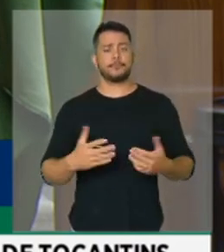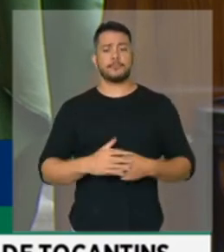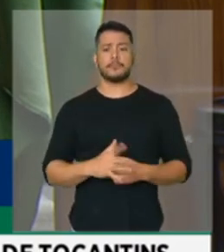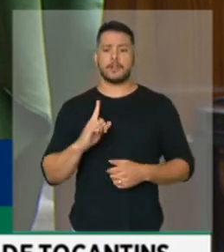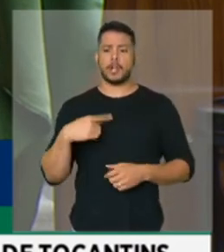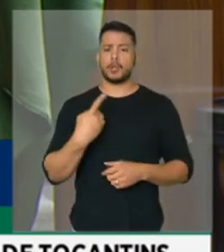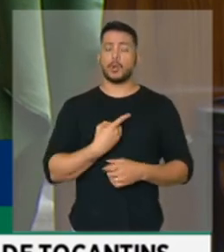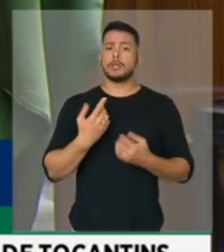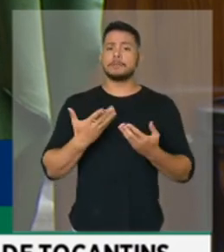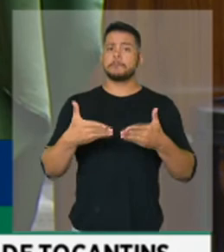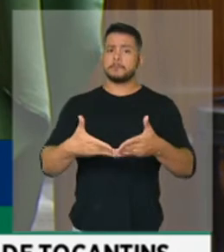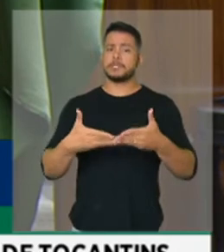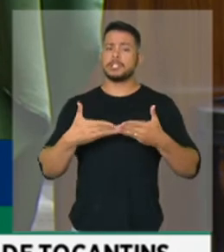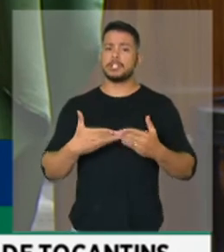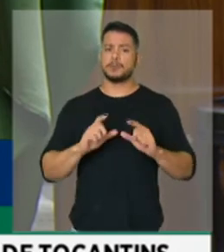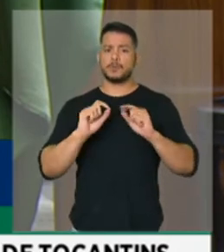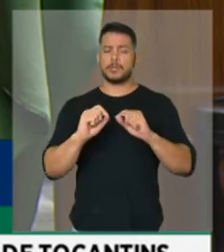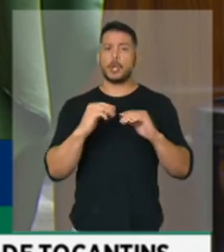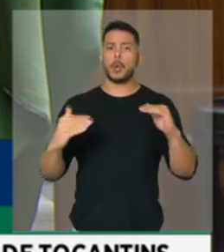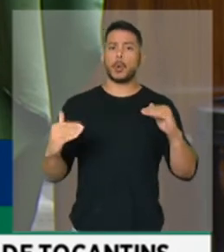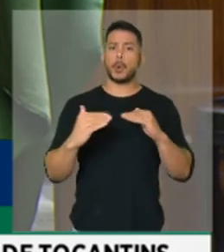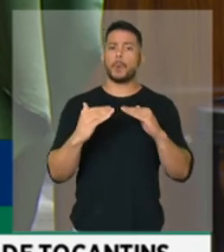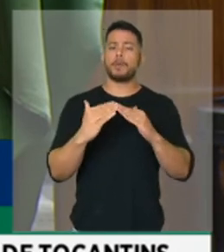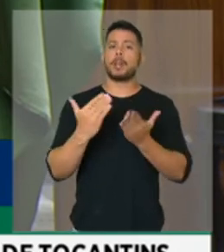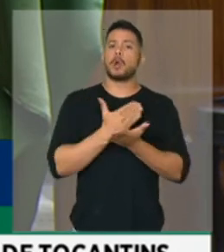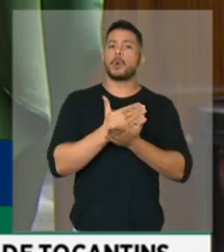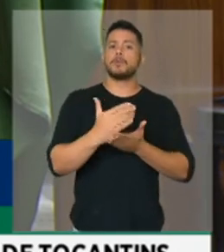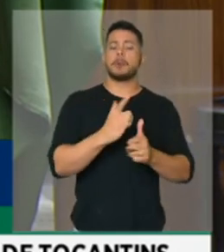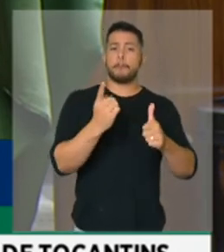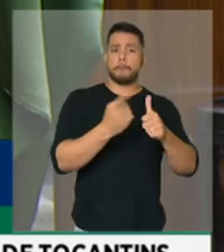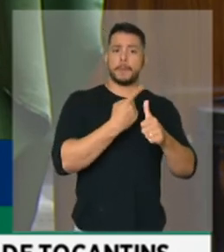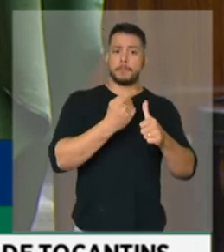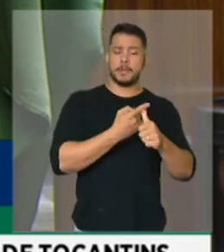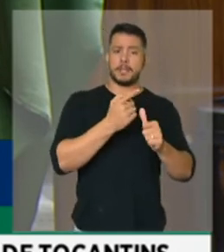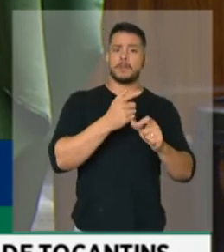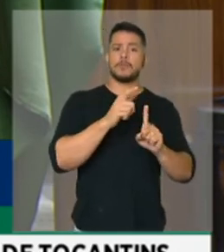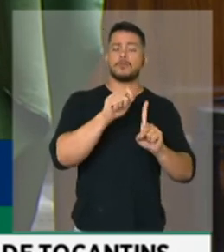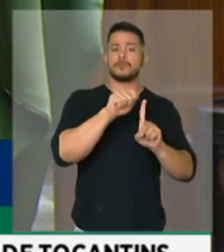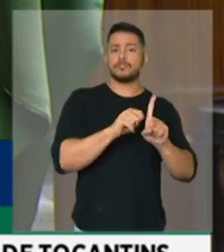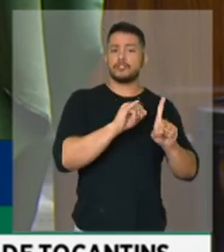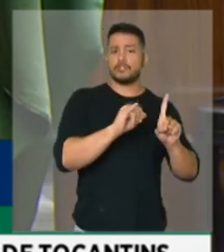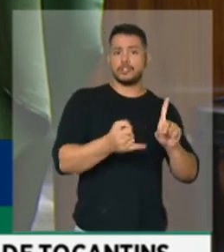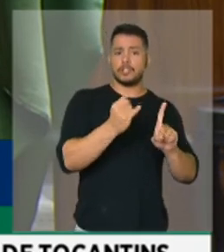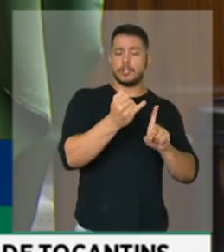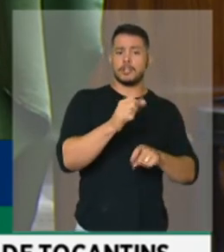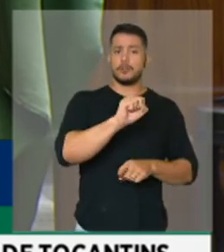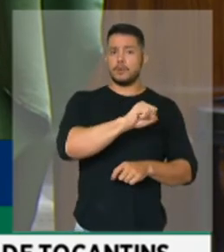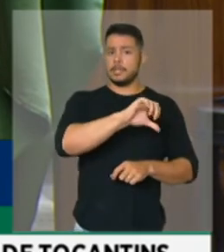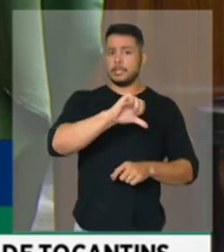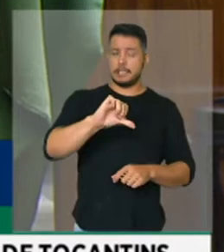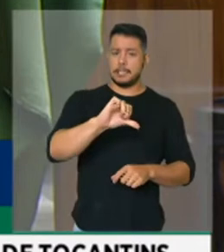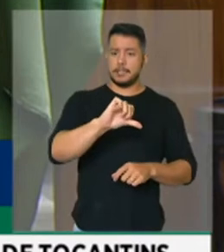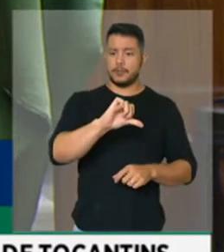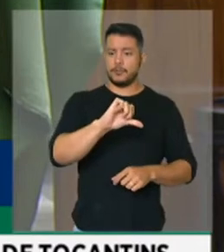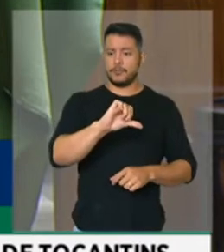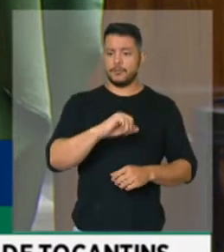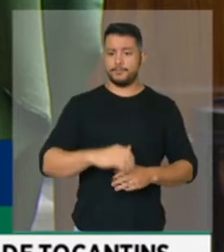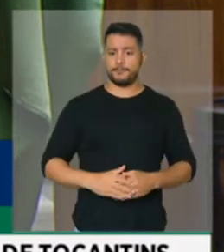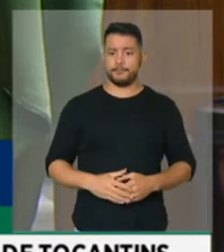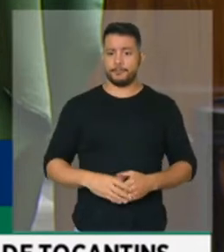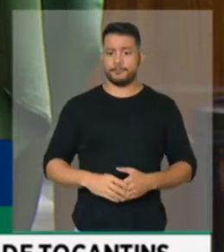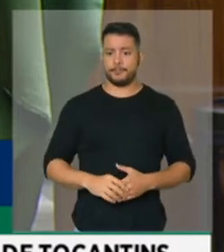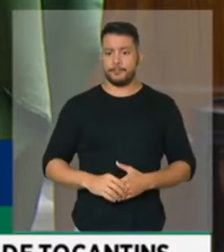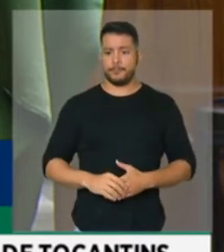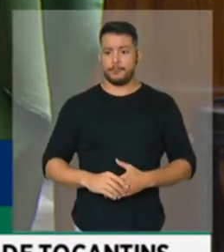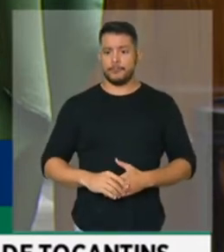atos administrativos se dê a partir de 1º de janeiro de 89, ou seja, após a vigência